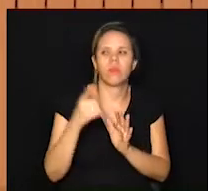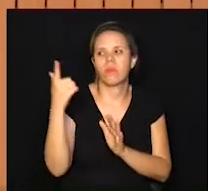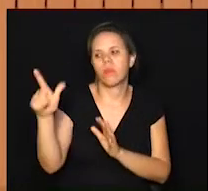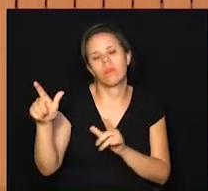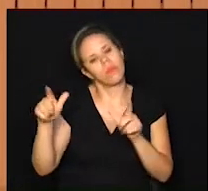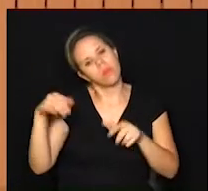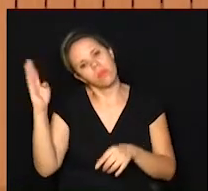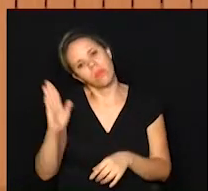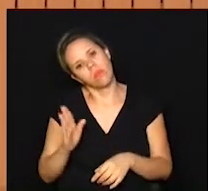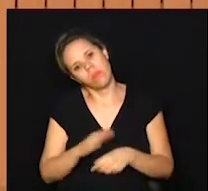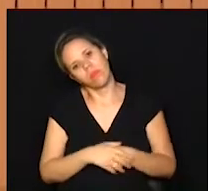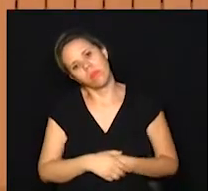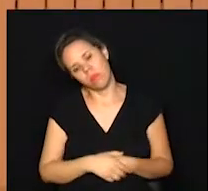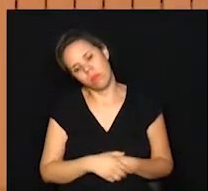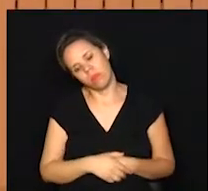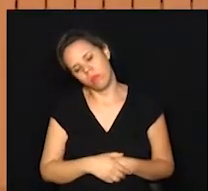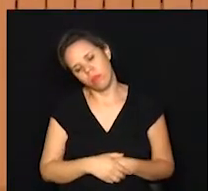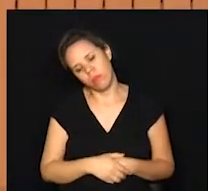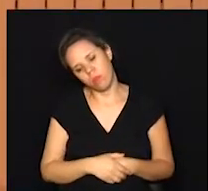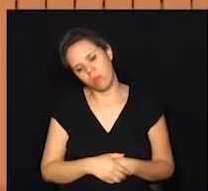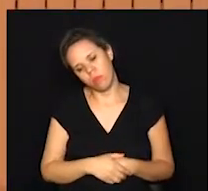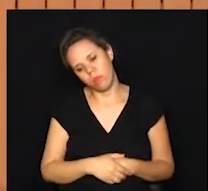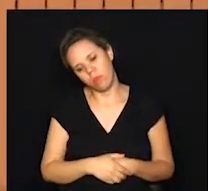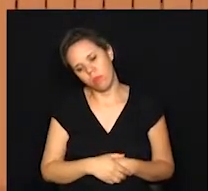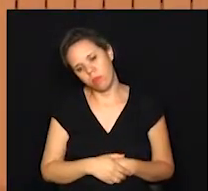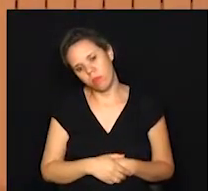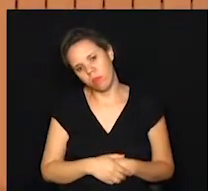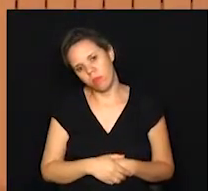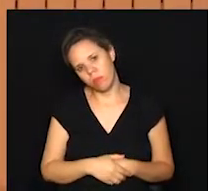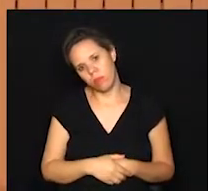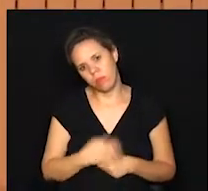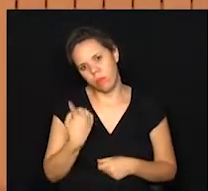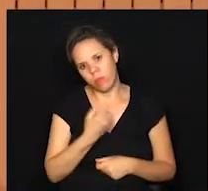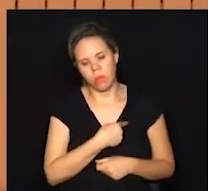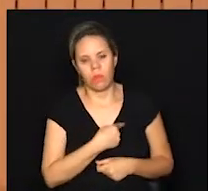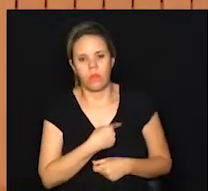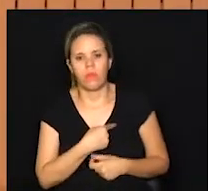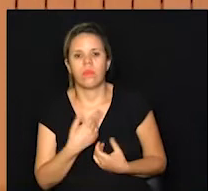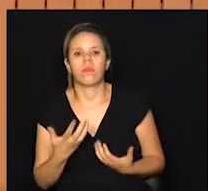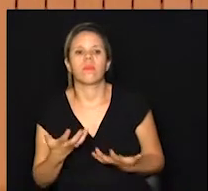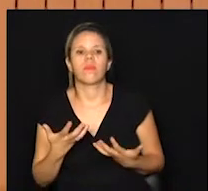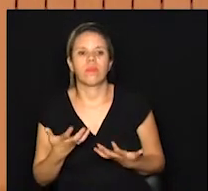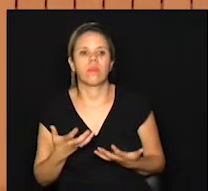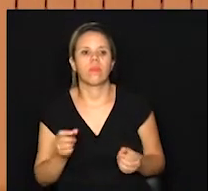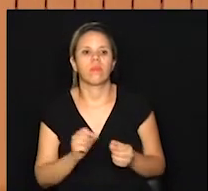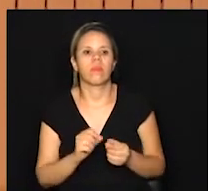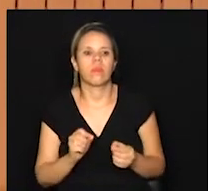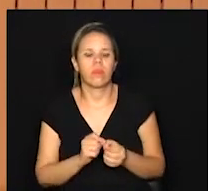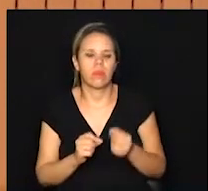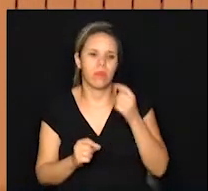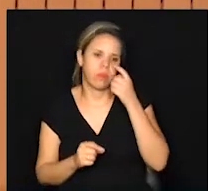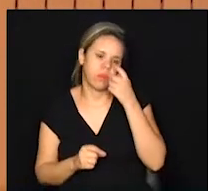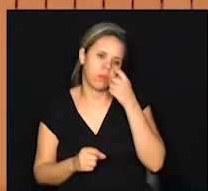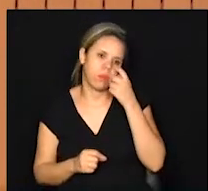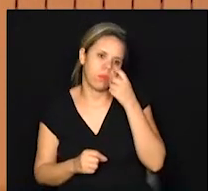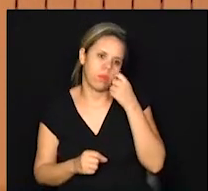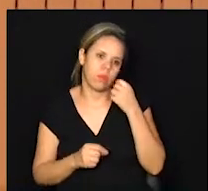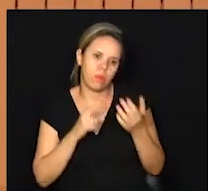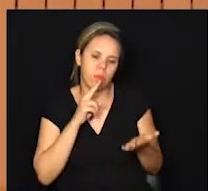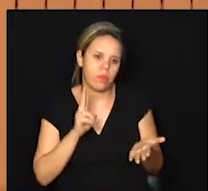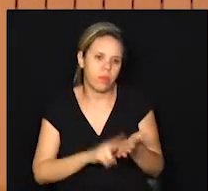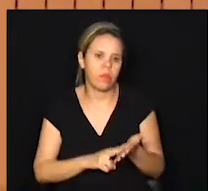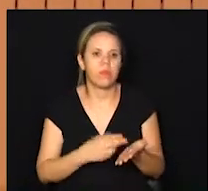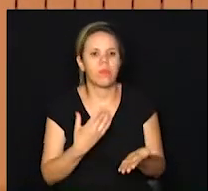do Brasil. E nós queremos, então, fazer um encaminhamento, nós vamos